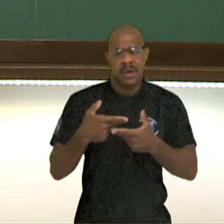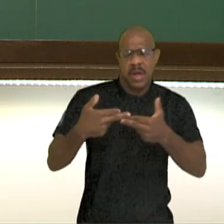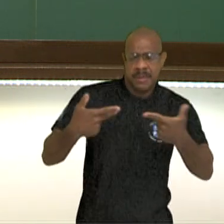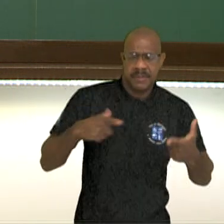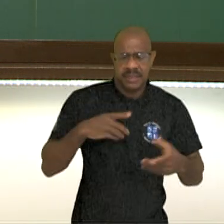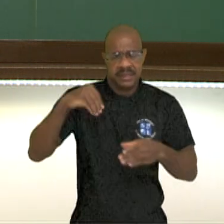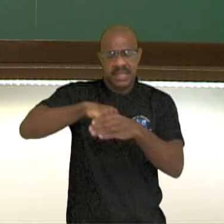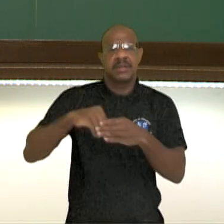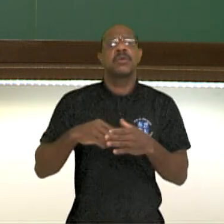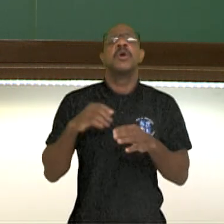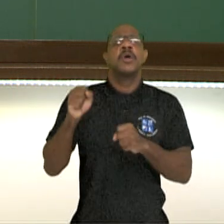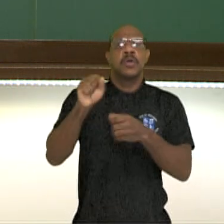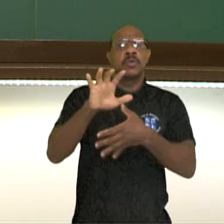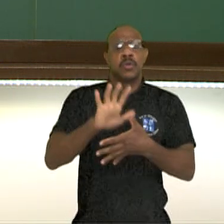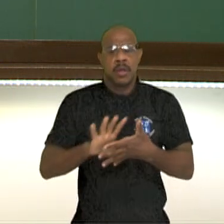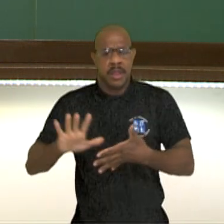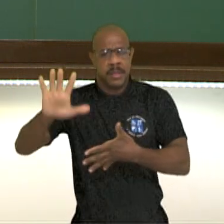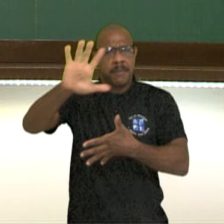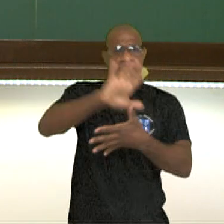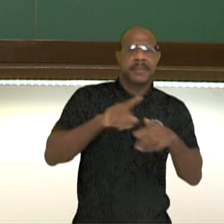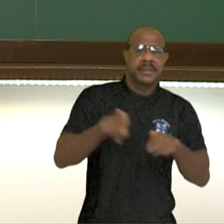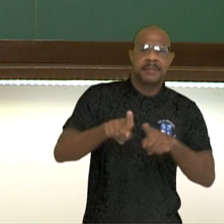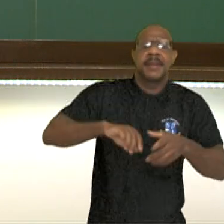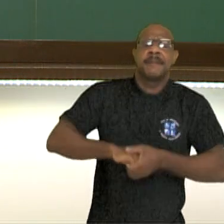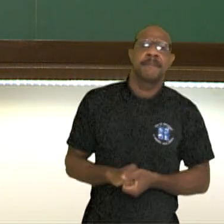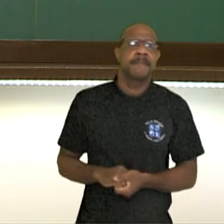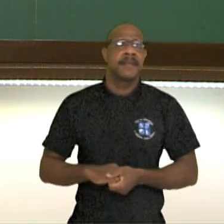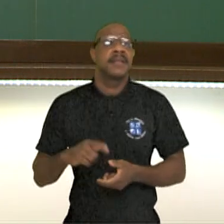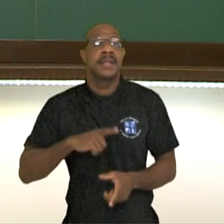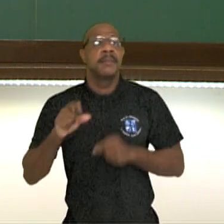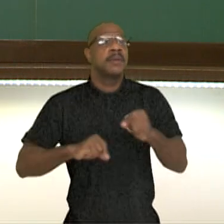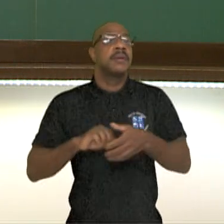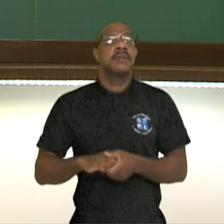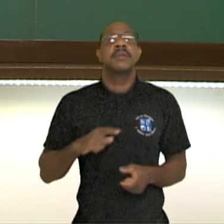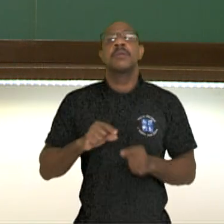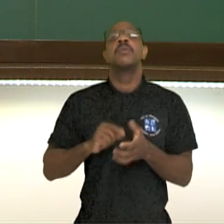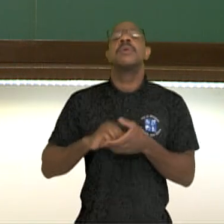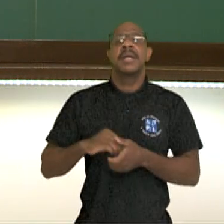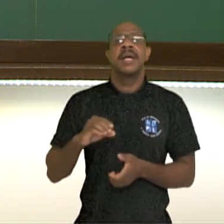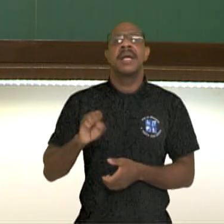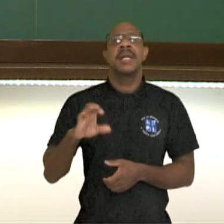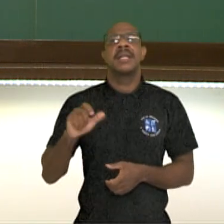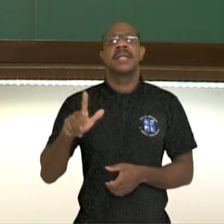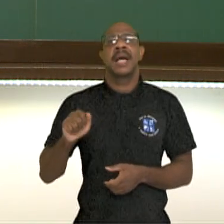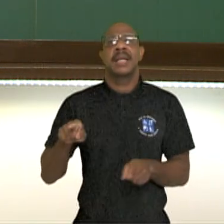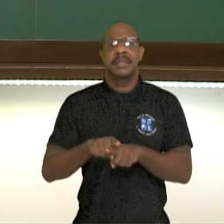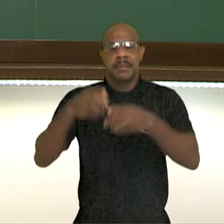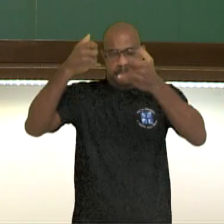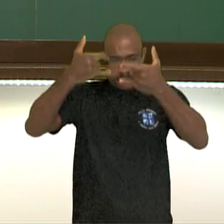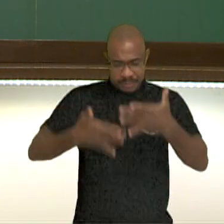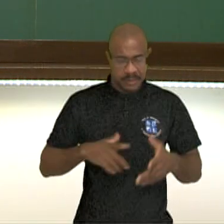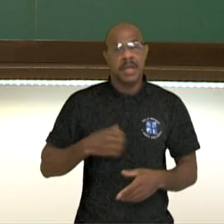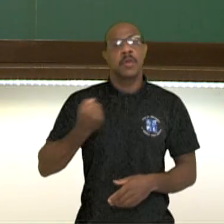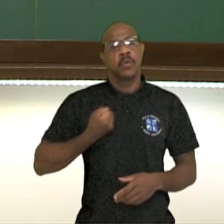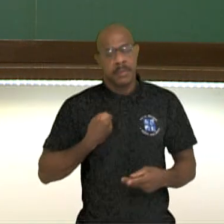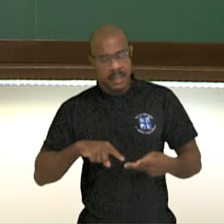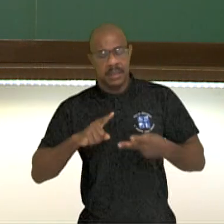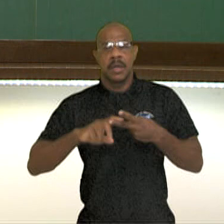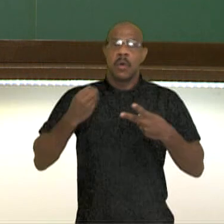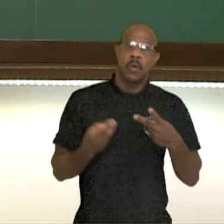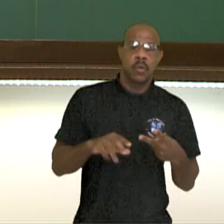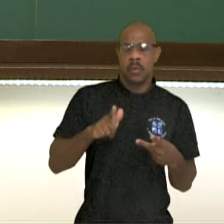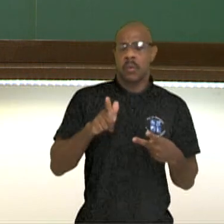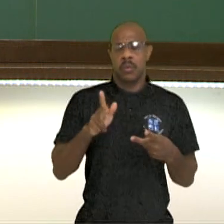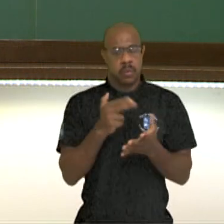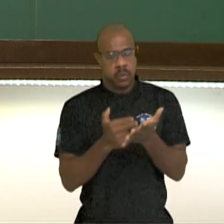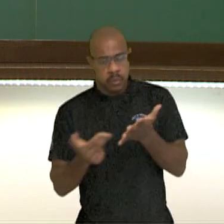das diferentes partes que integram, e aí demos uma ênfase nas escalas cartográficas, que podem ser numéricas ou